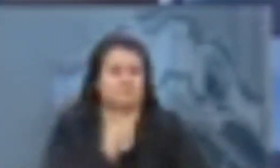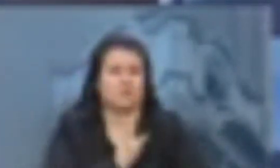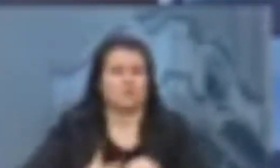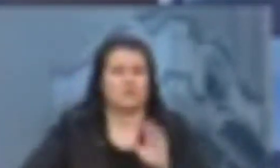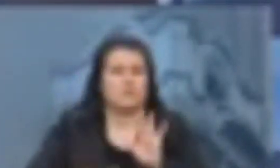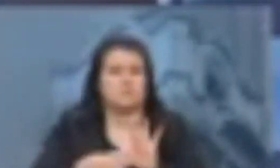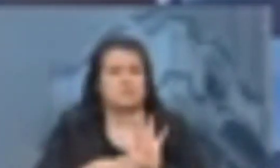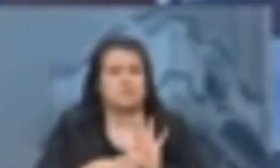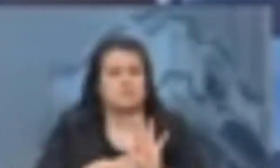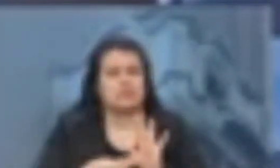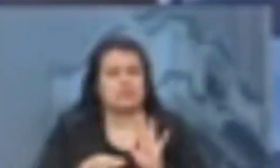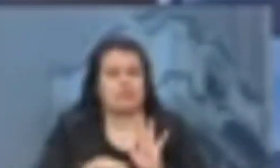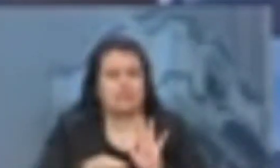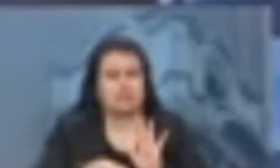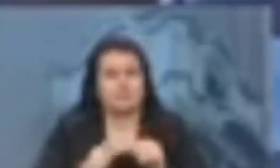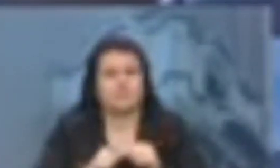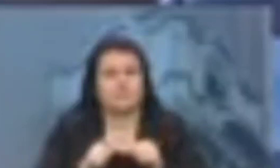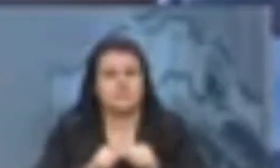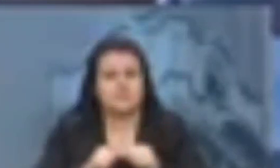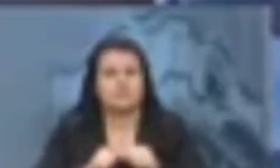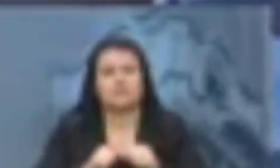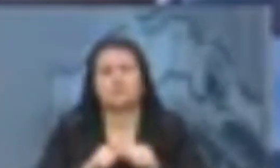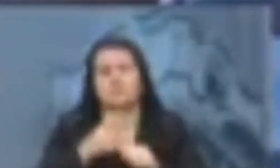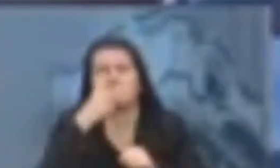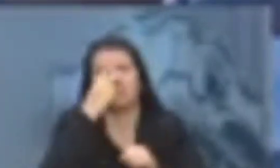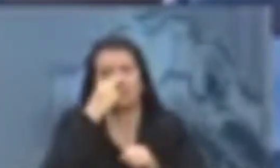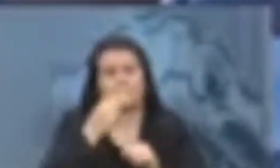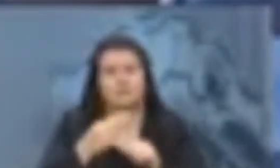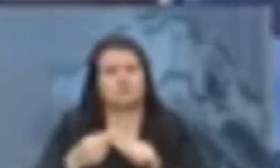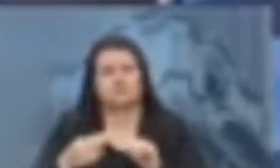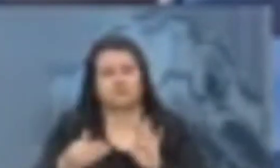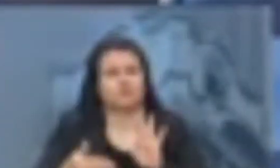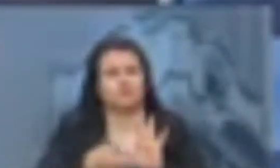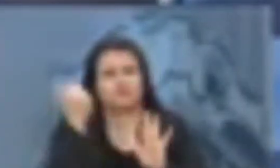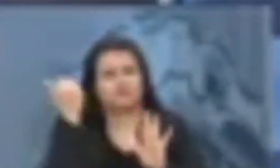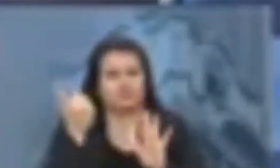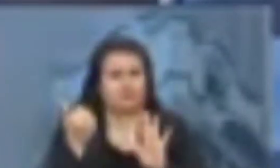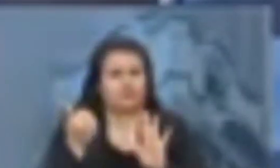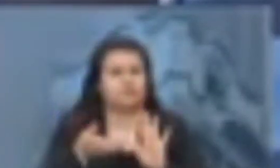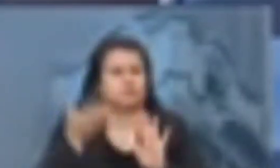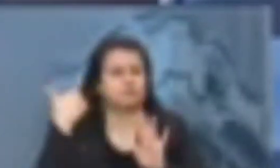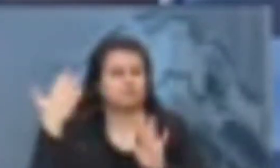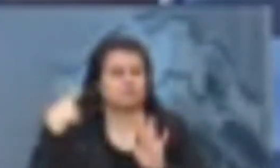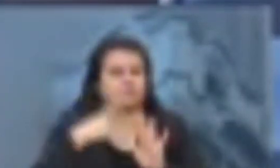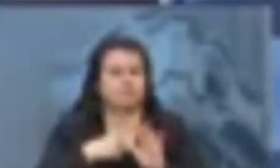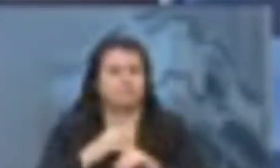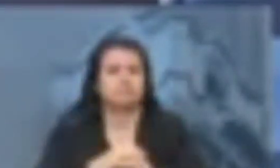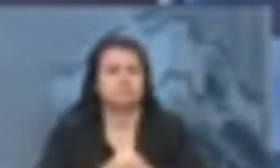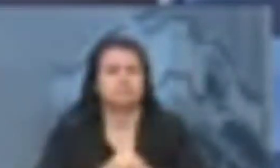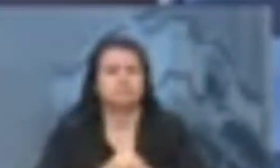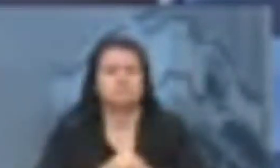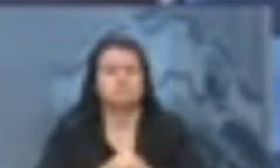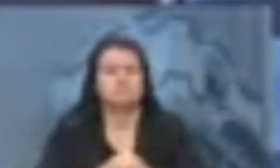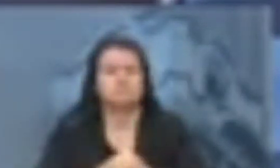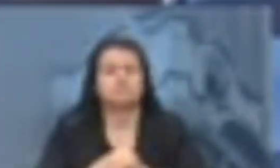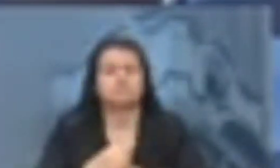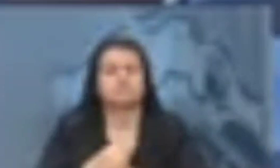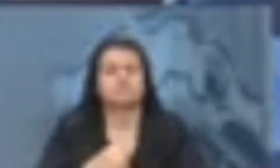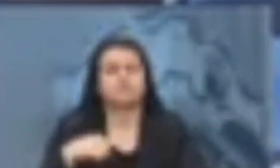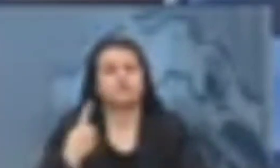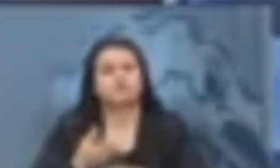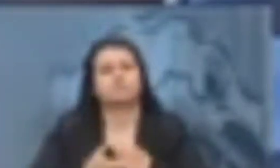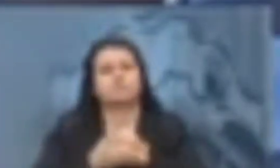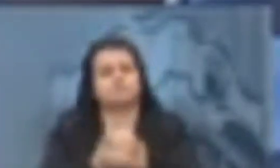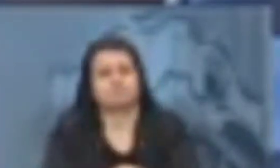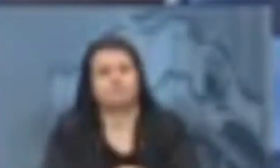impor, né, essa praticamente uma retaliação que foi realizada naquele período. E estamos juntos